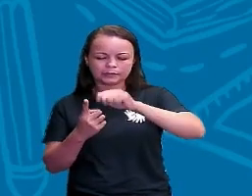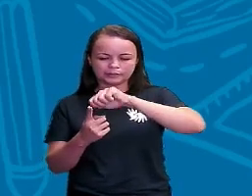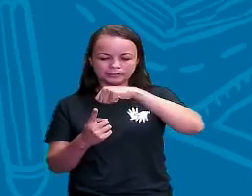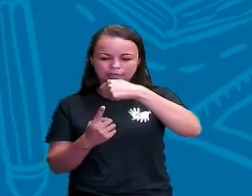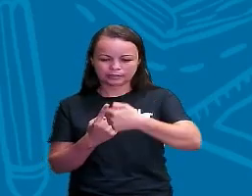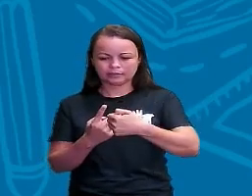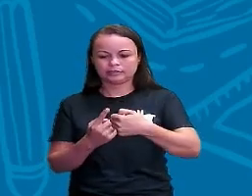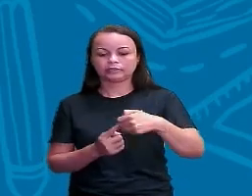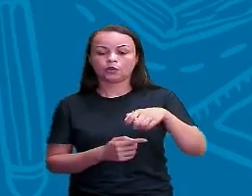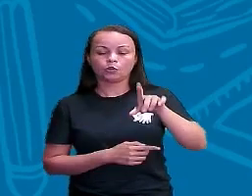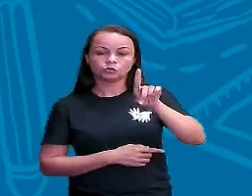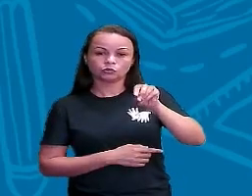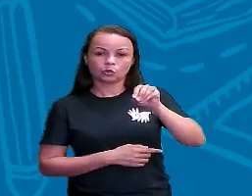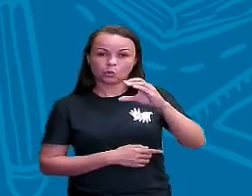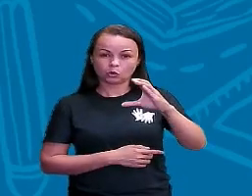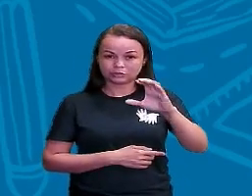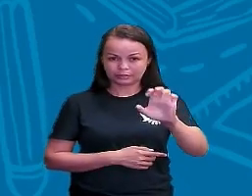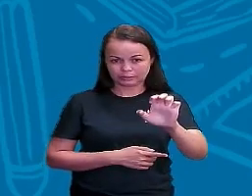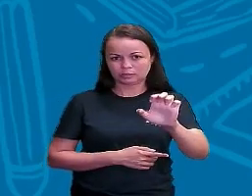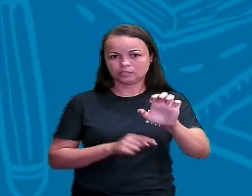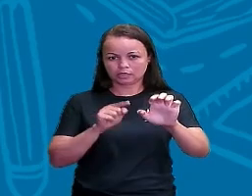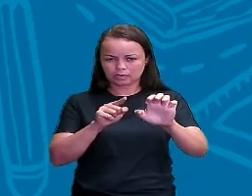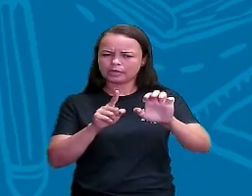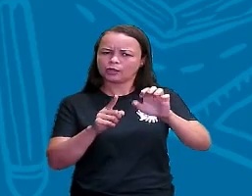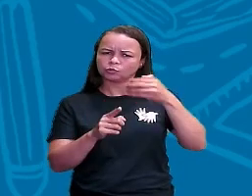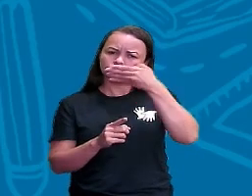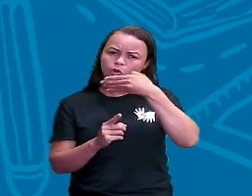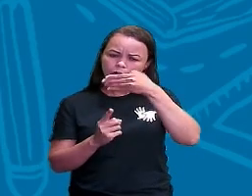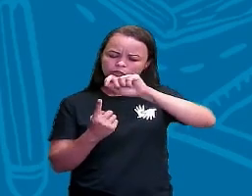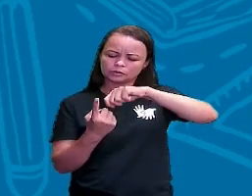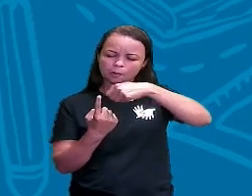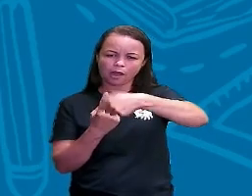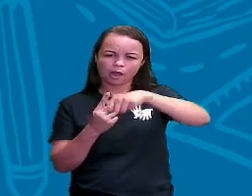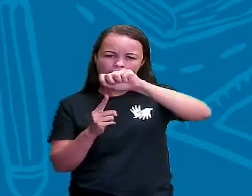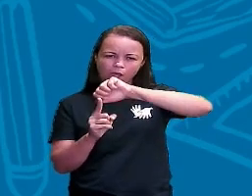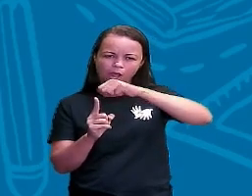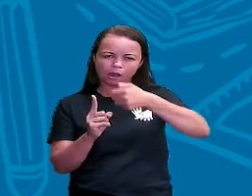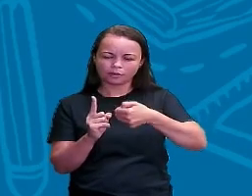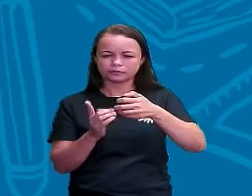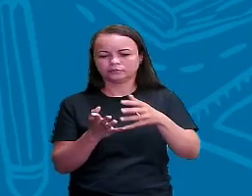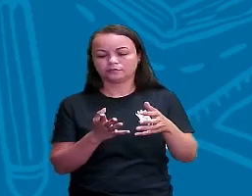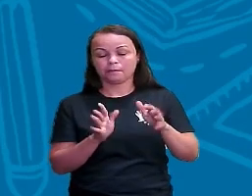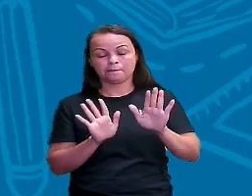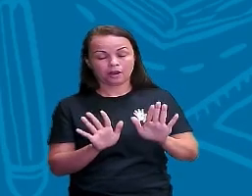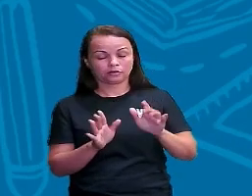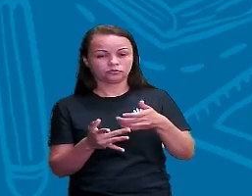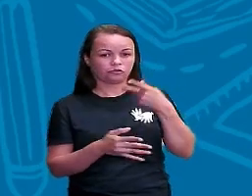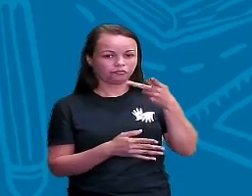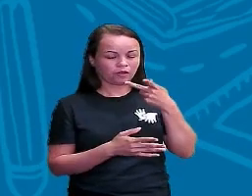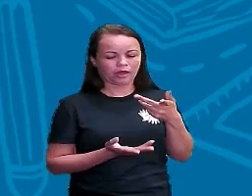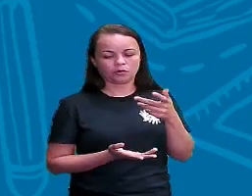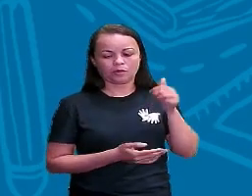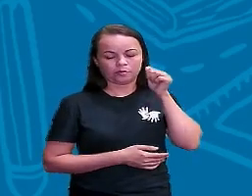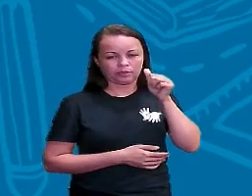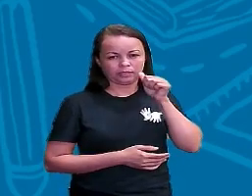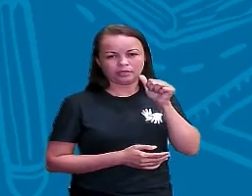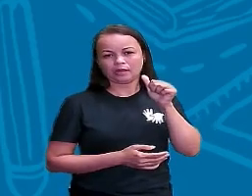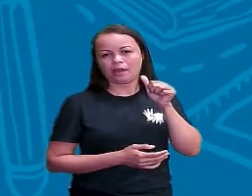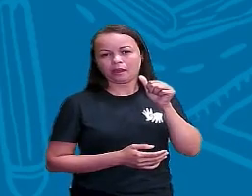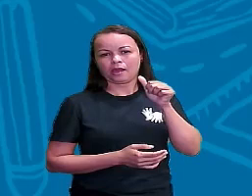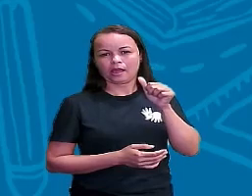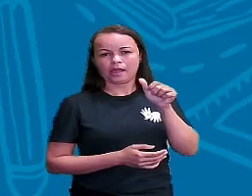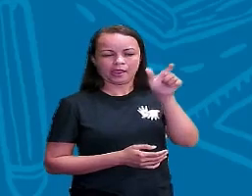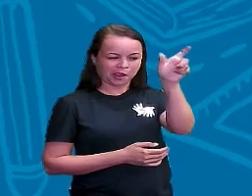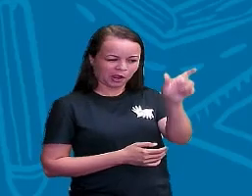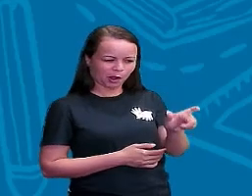sentido denotativo, que realmente é o doce de banana. Mas quando eu digo Maria é um doce de pessoa, né? Esse doce já